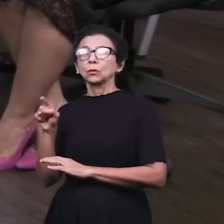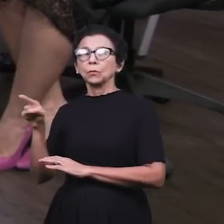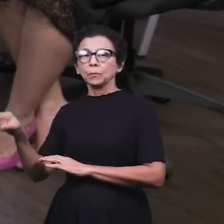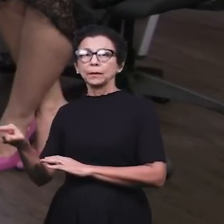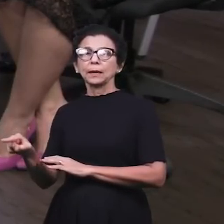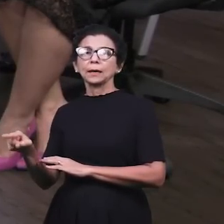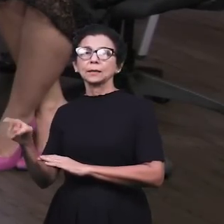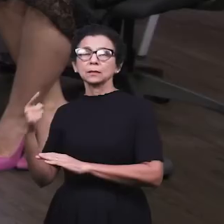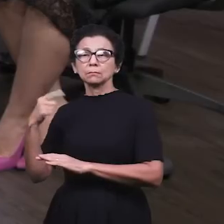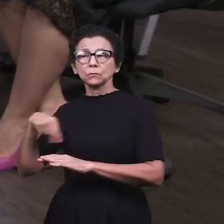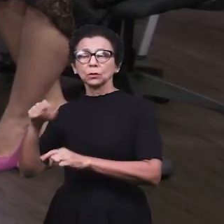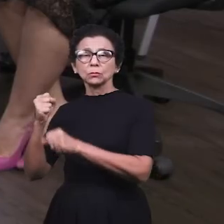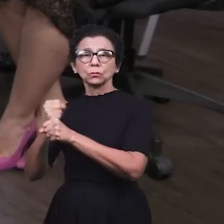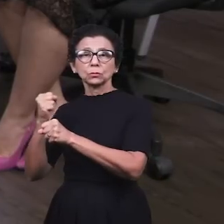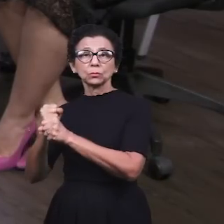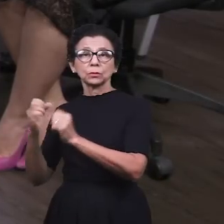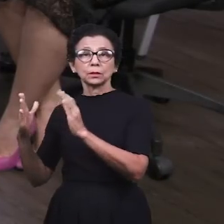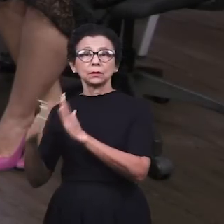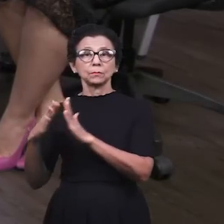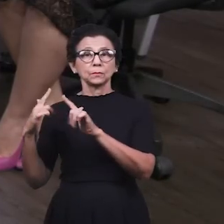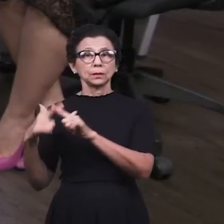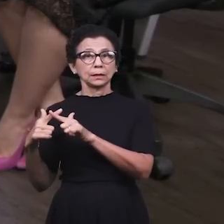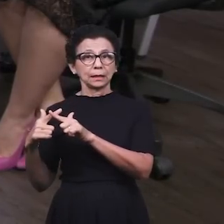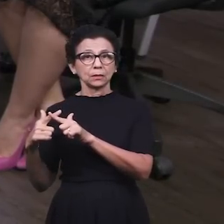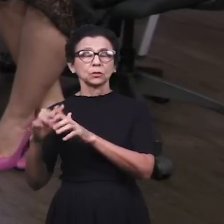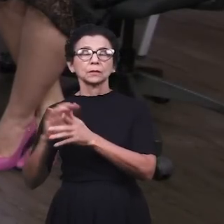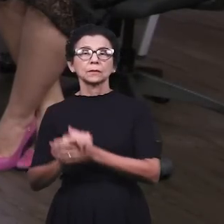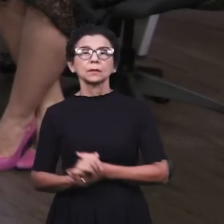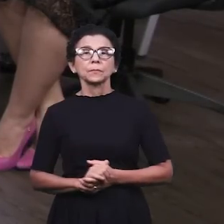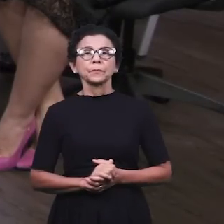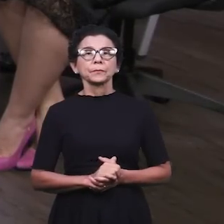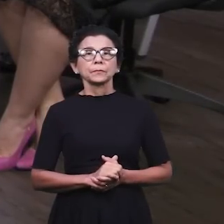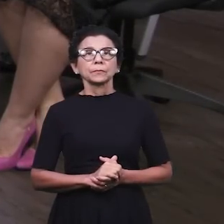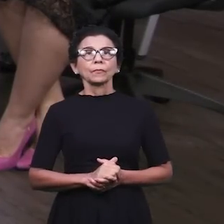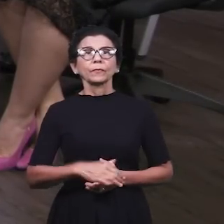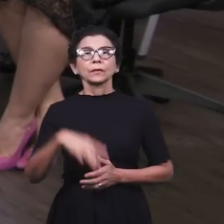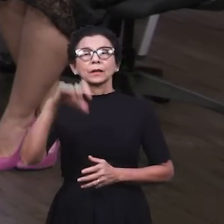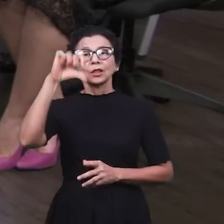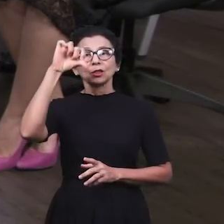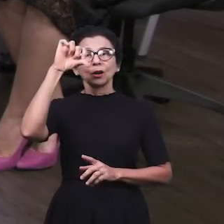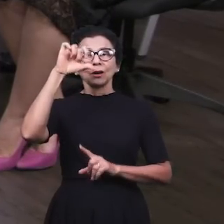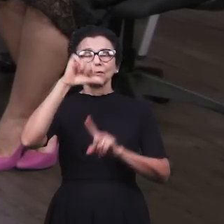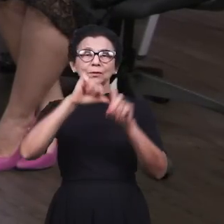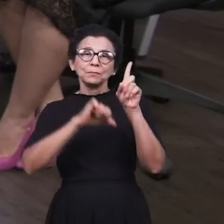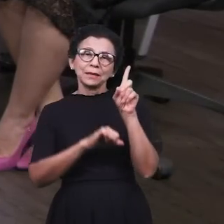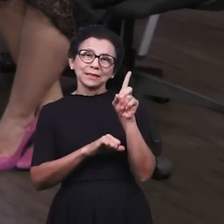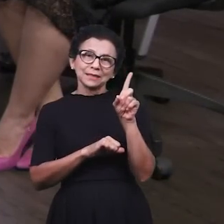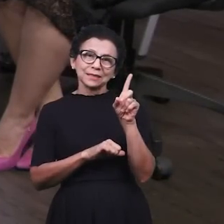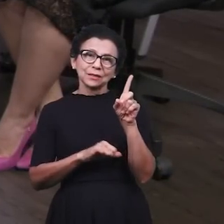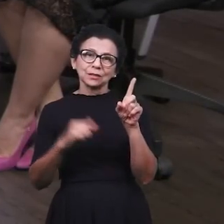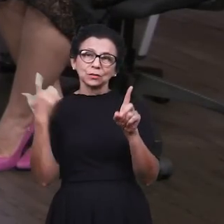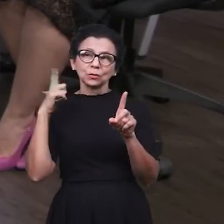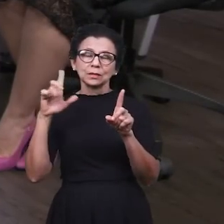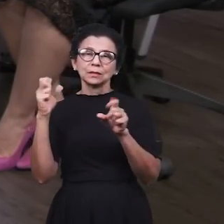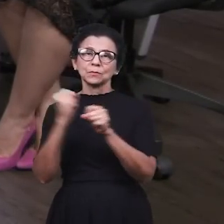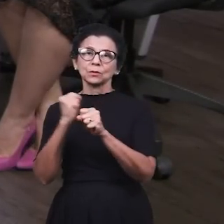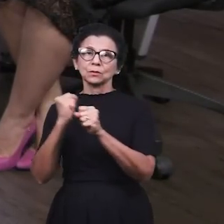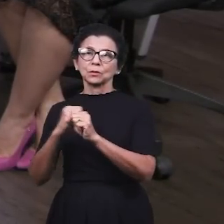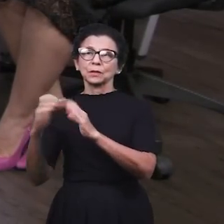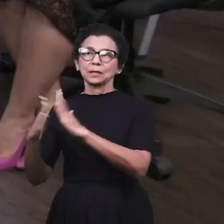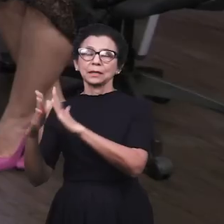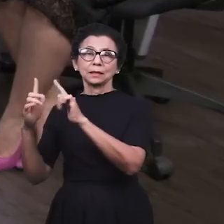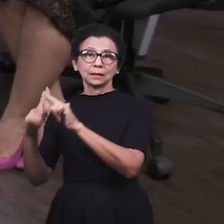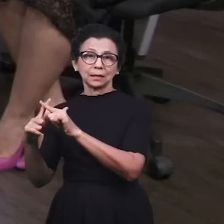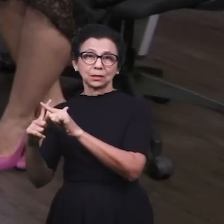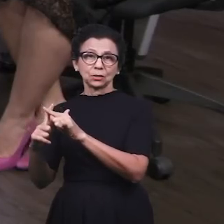e adquirir uma propriedade, construímos o templo porque o número de gente já tinha passado de 100 pessoas. Então está lá o